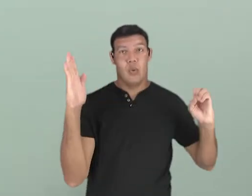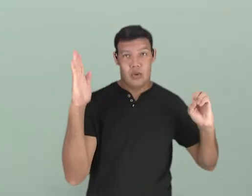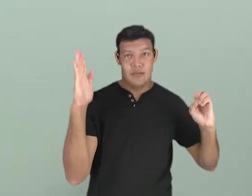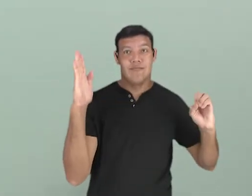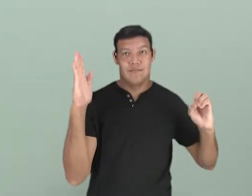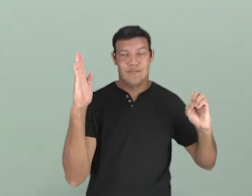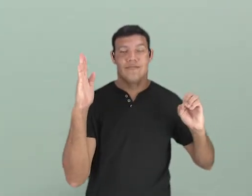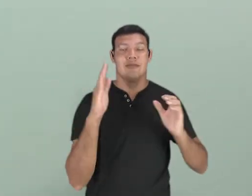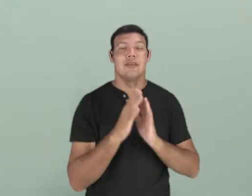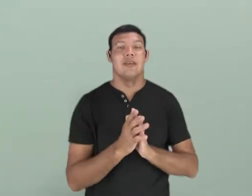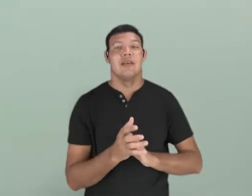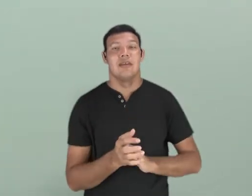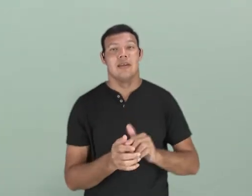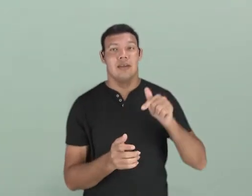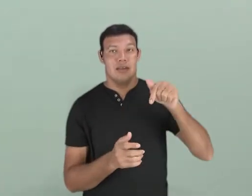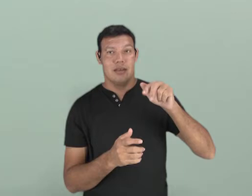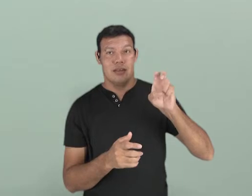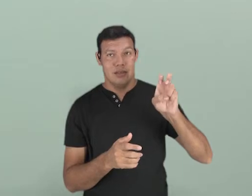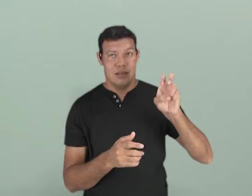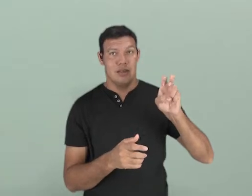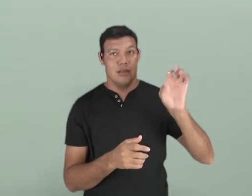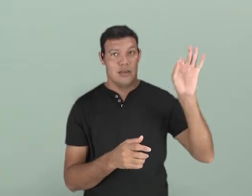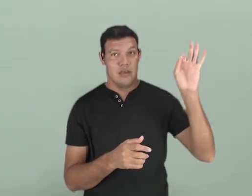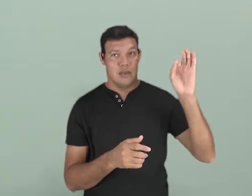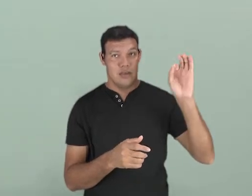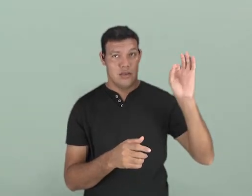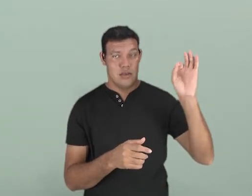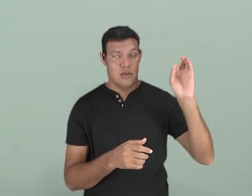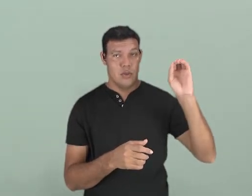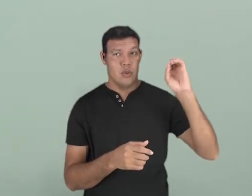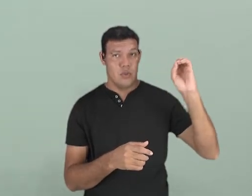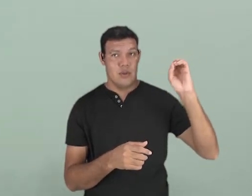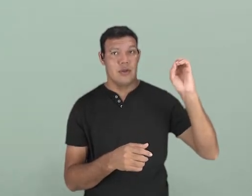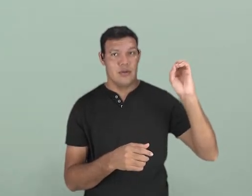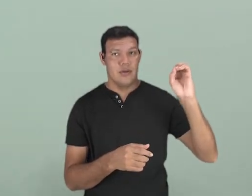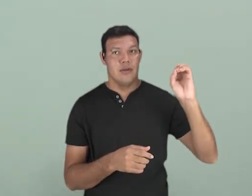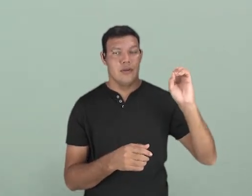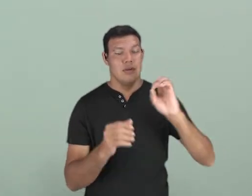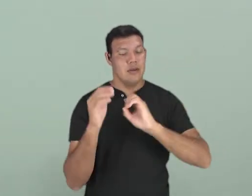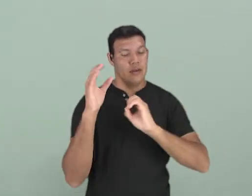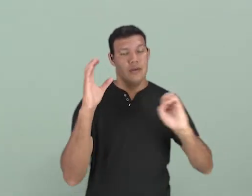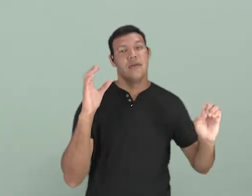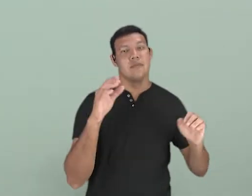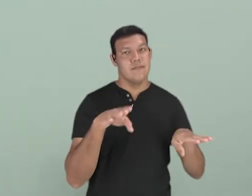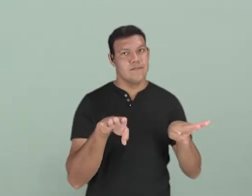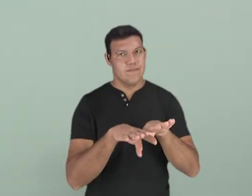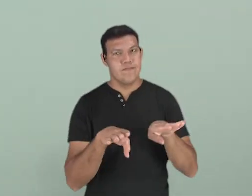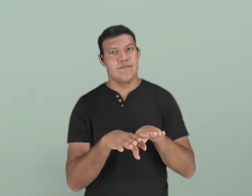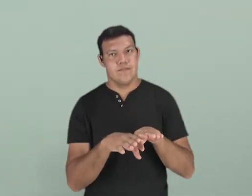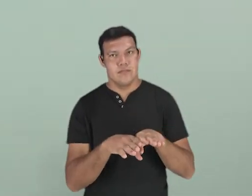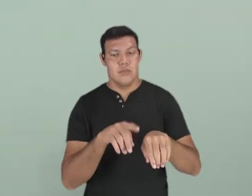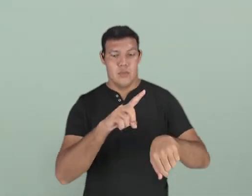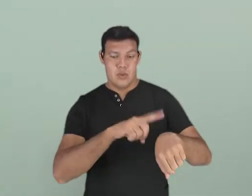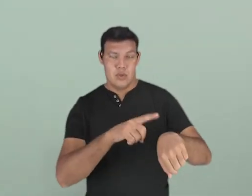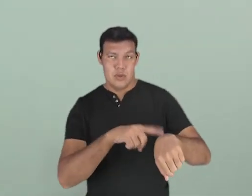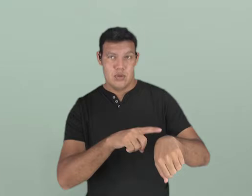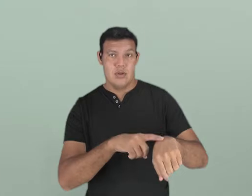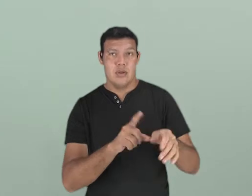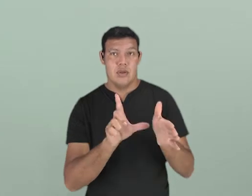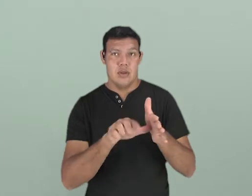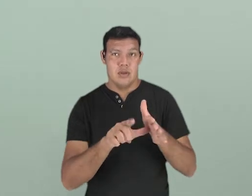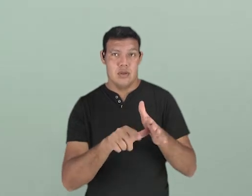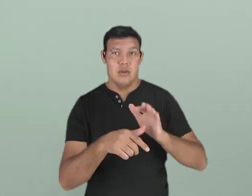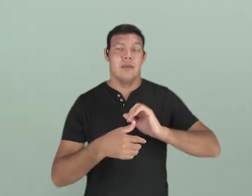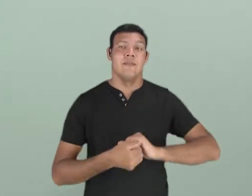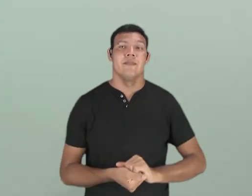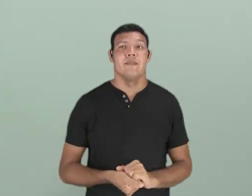de 75 graus a oeste, tem as horas mais atrasadas em relação a todos os estados do Brasil, entendeu?